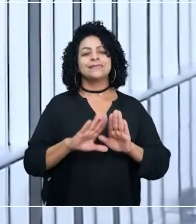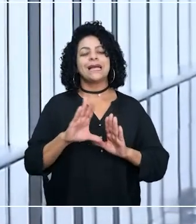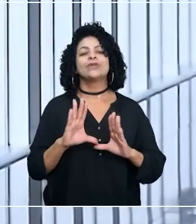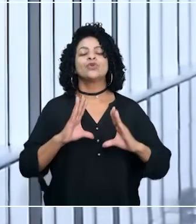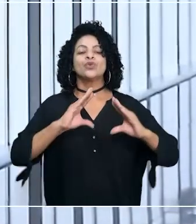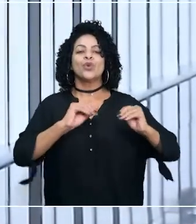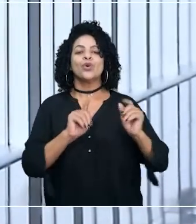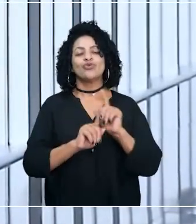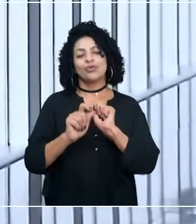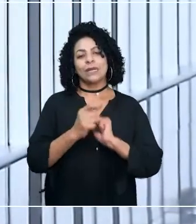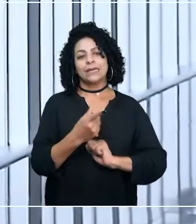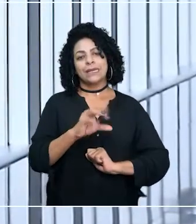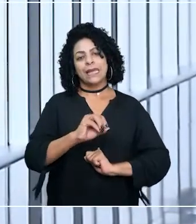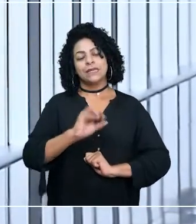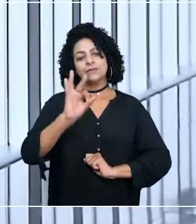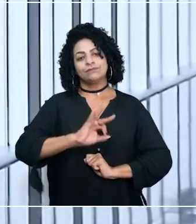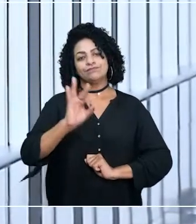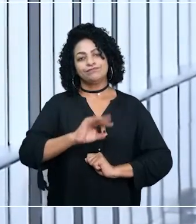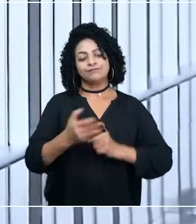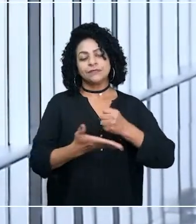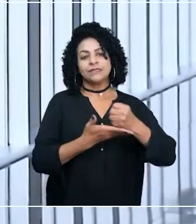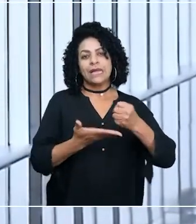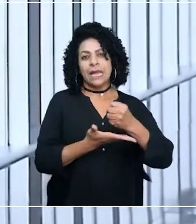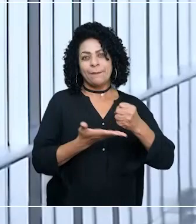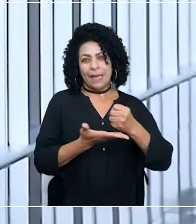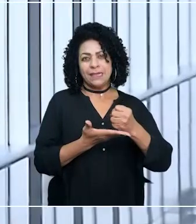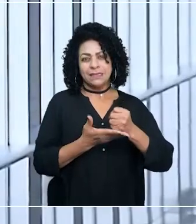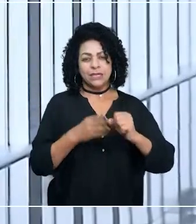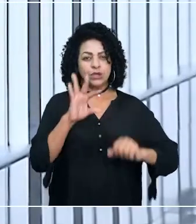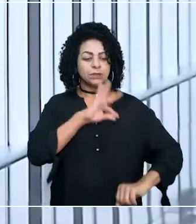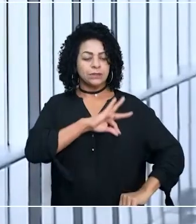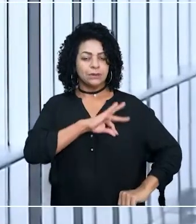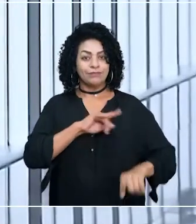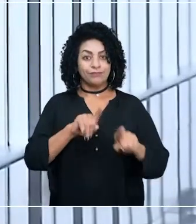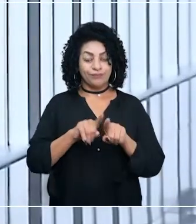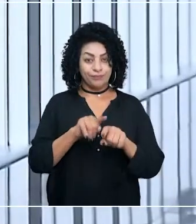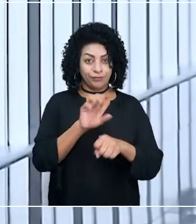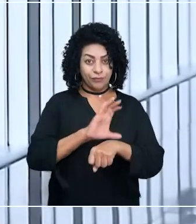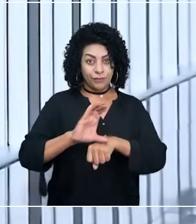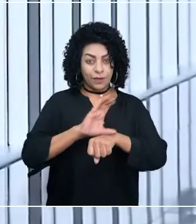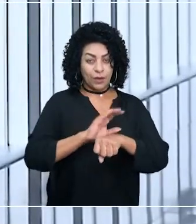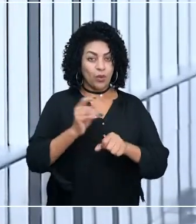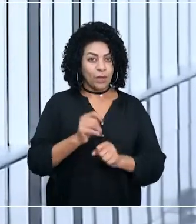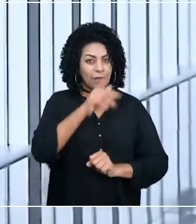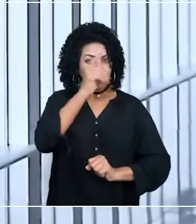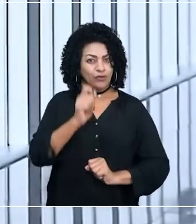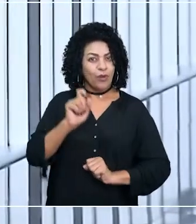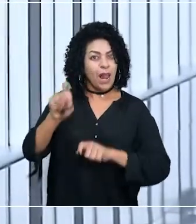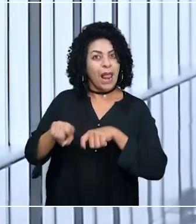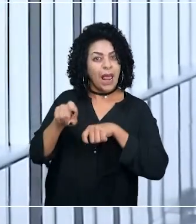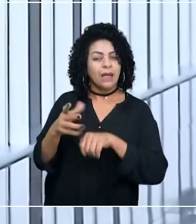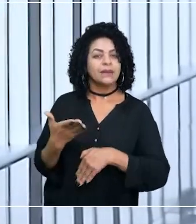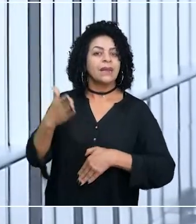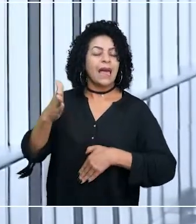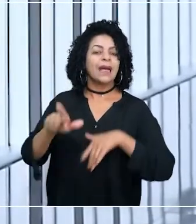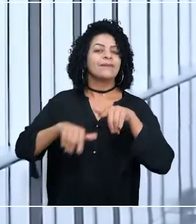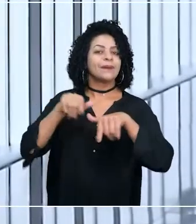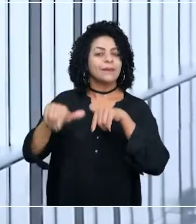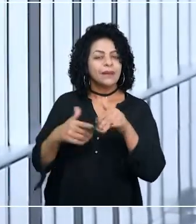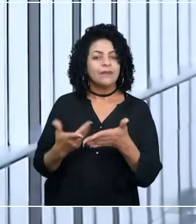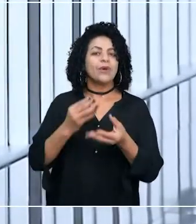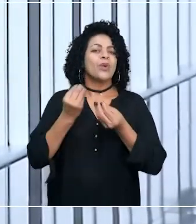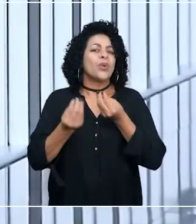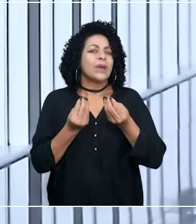adicional de turno correspondia a 10% do salário base em ação civil pública o sindicato dos mineradores de Brumado e